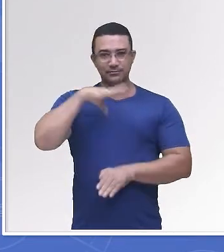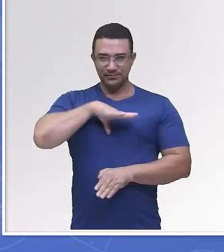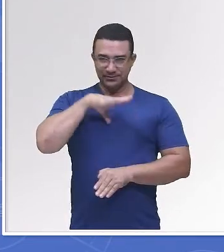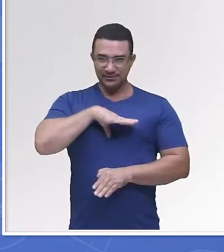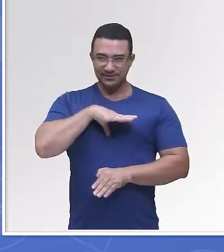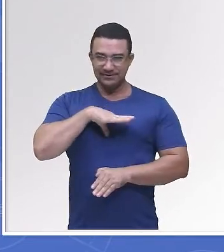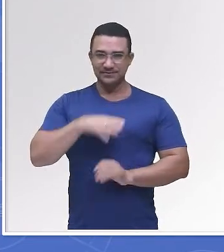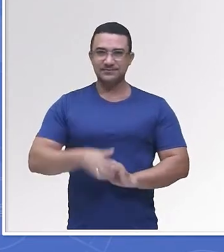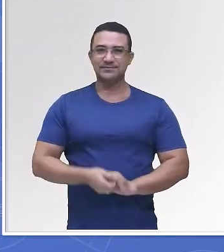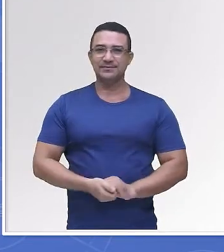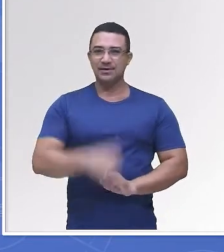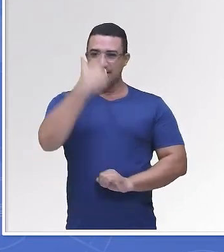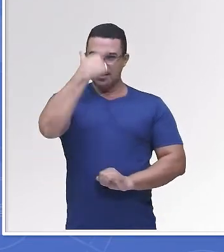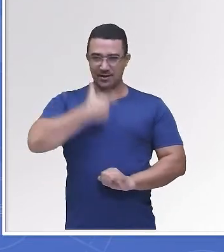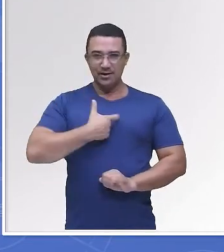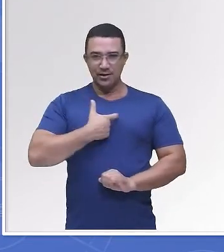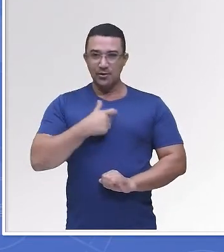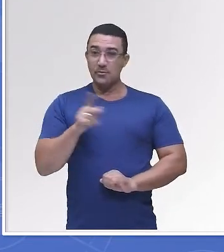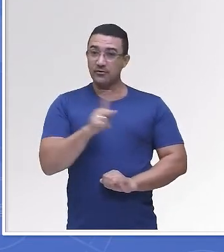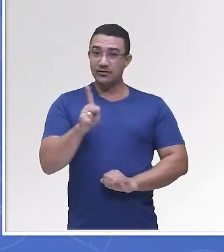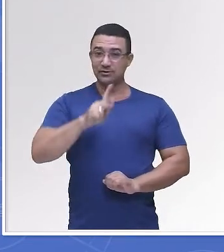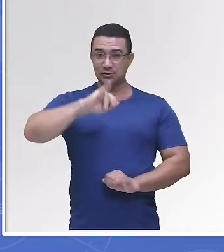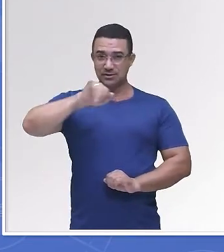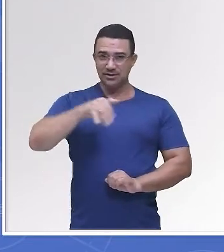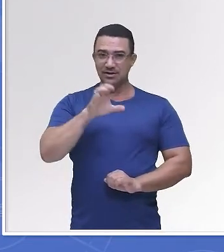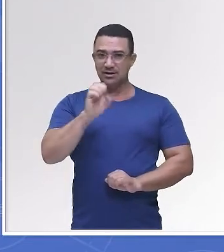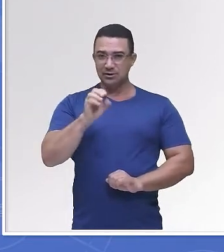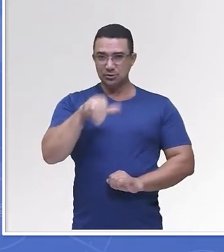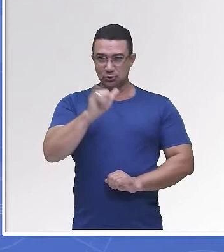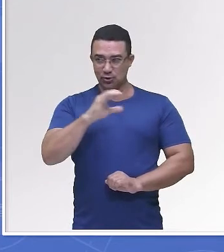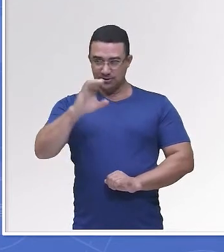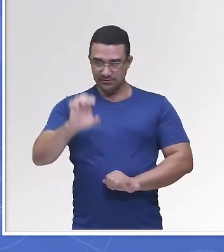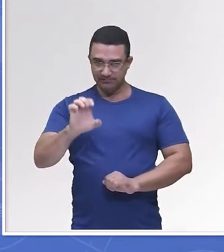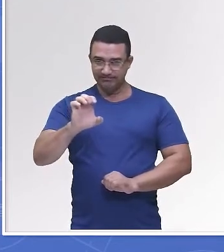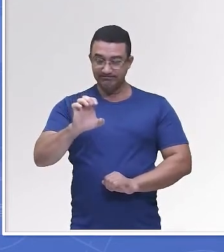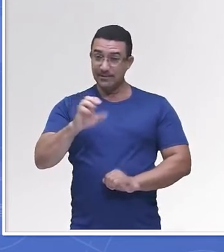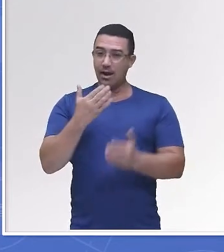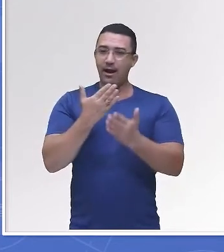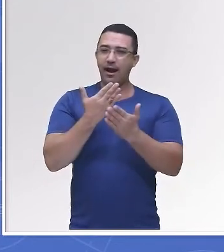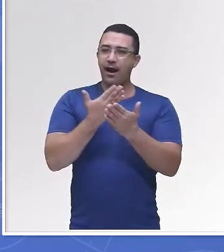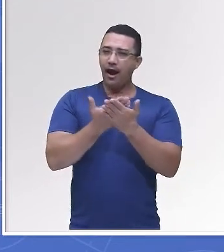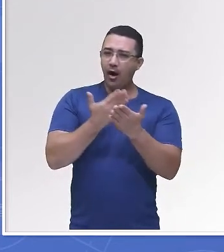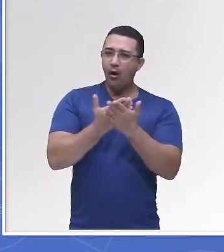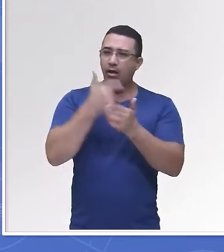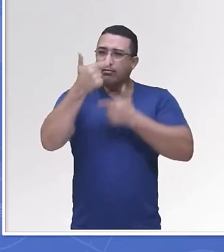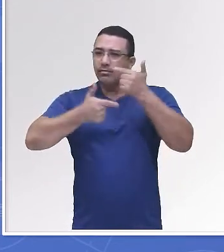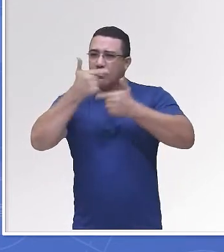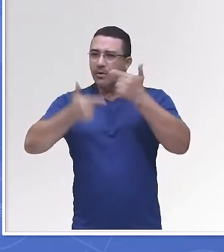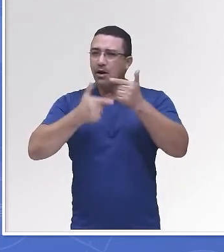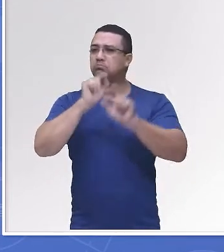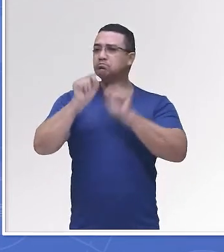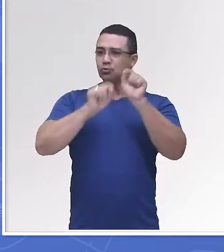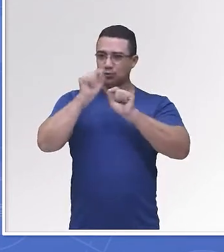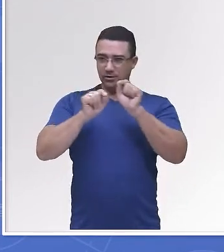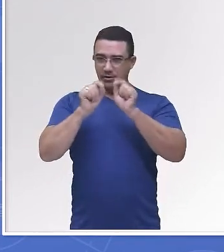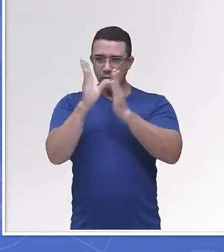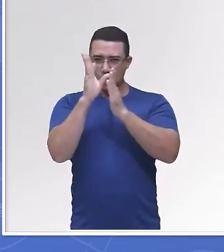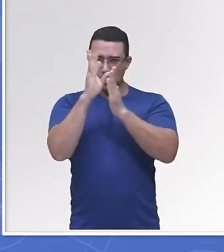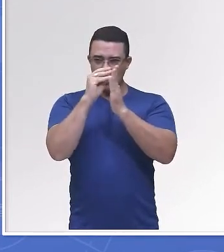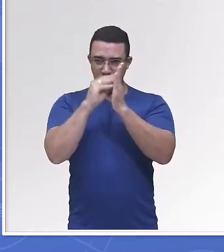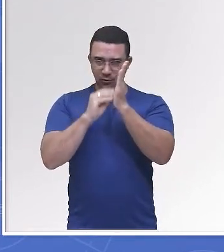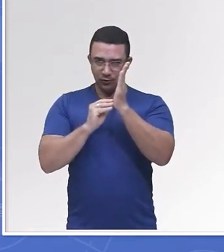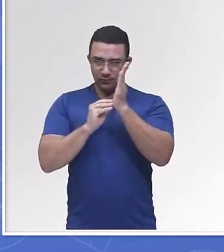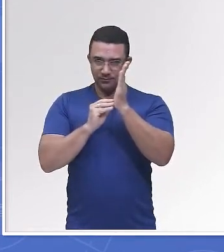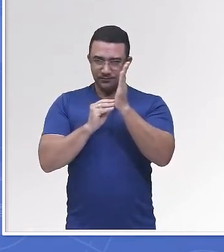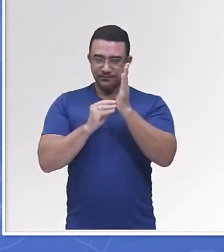mesmo? Eu sou a professora Joyce Martins e nesta aula nós iremos trabalhar com o seguinte conteúdo. Olhem